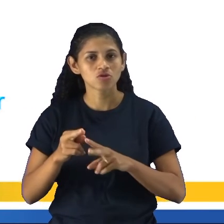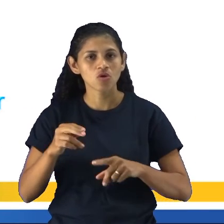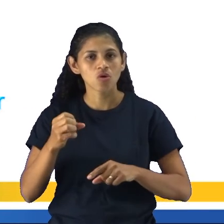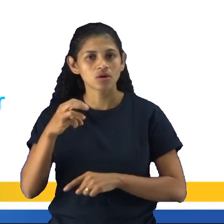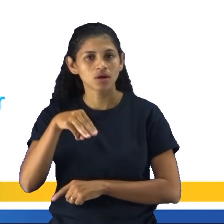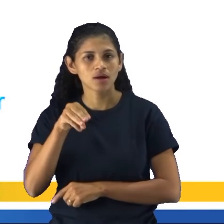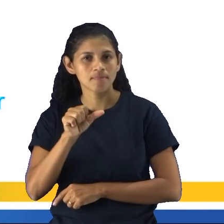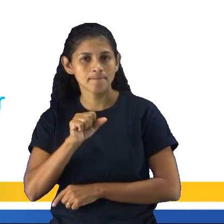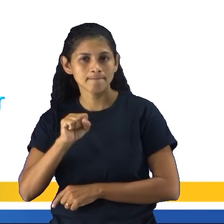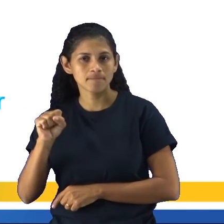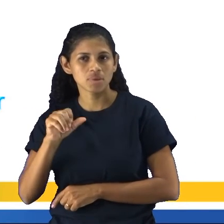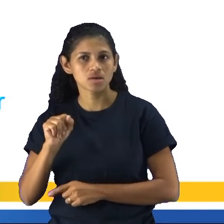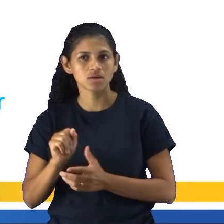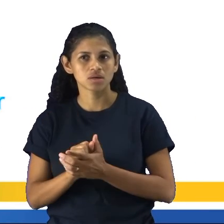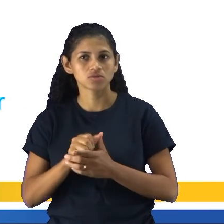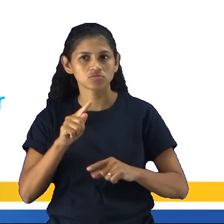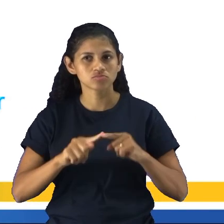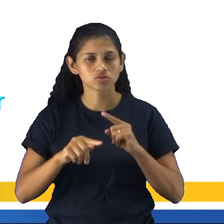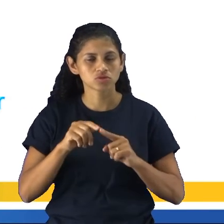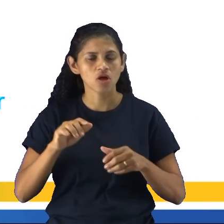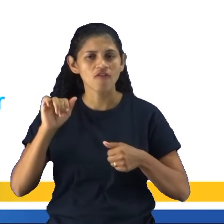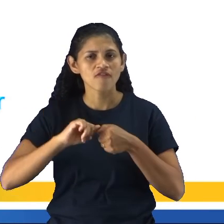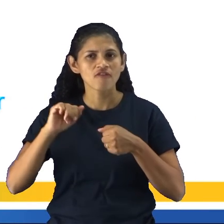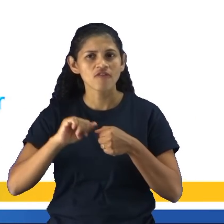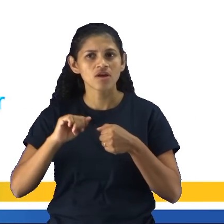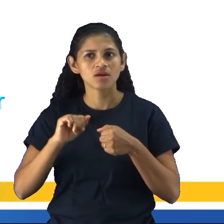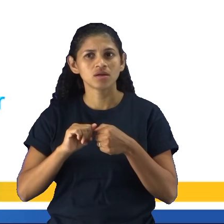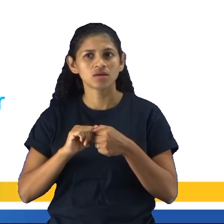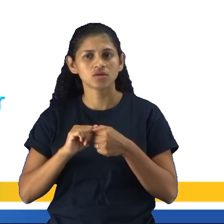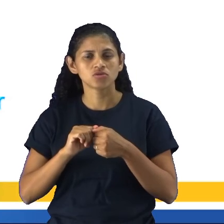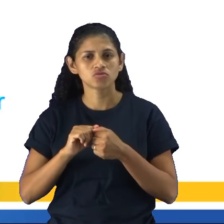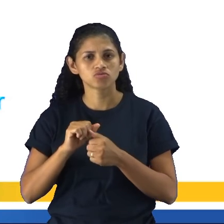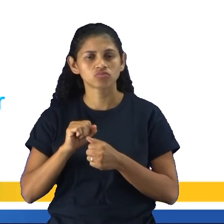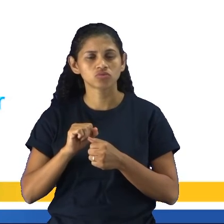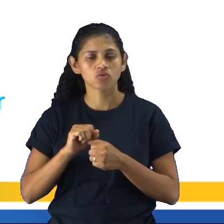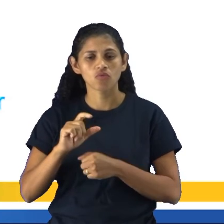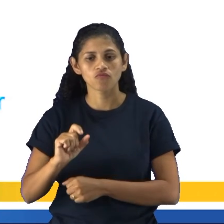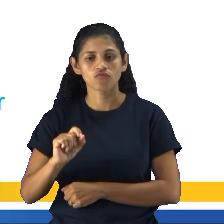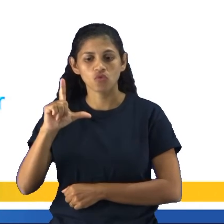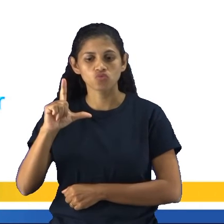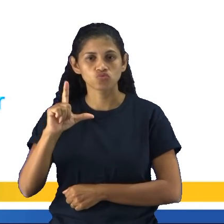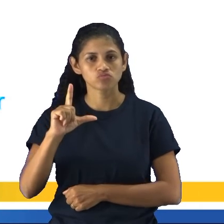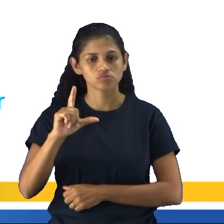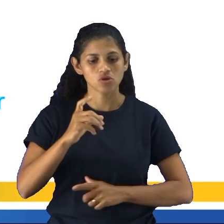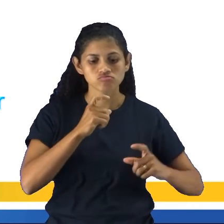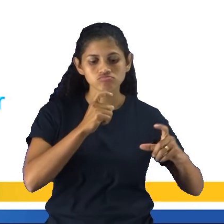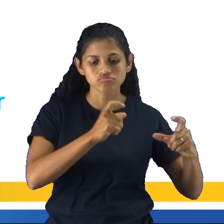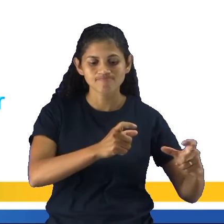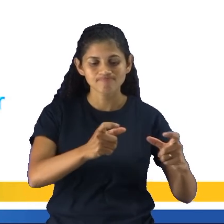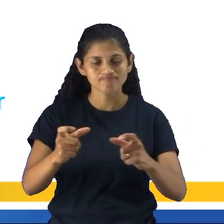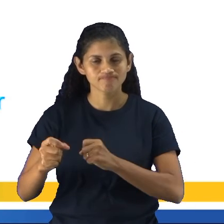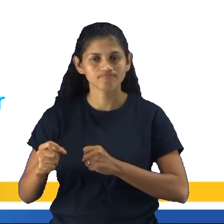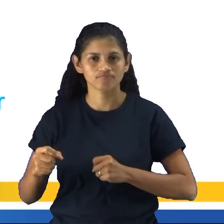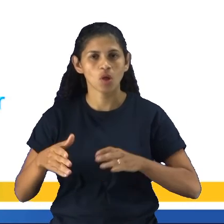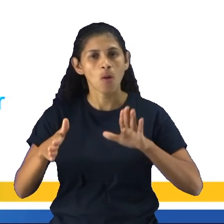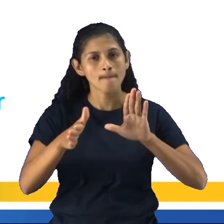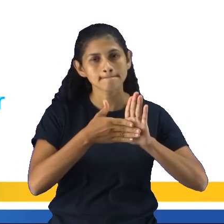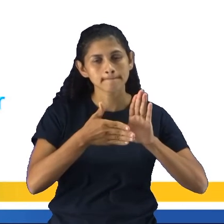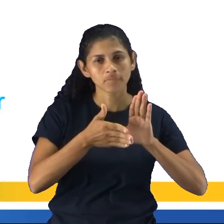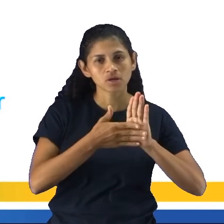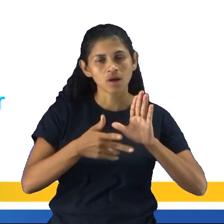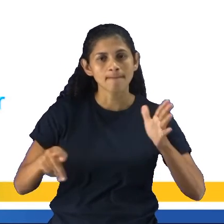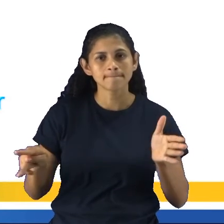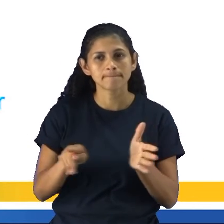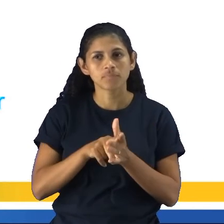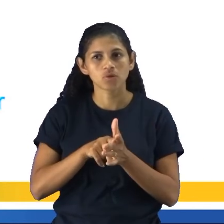objeto feito de determinado material com o volume que ele ocupa. É uma propriedade específica de